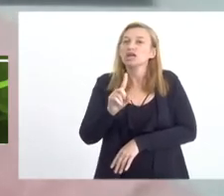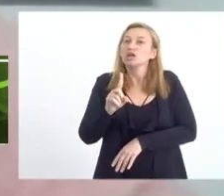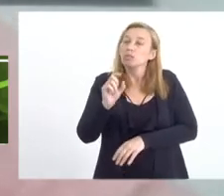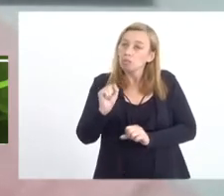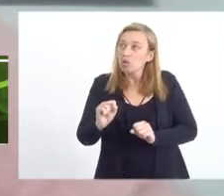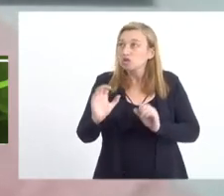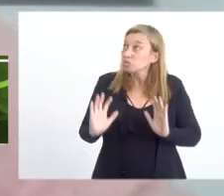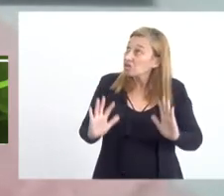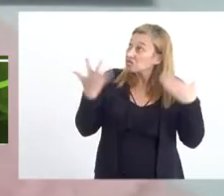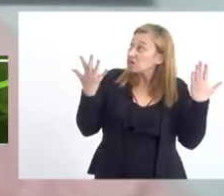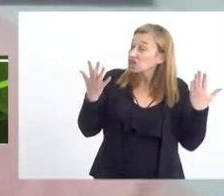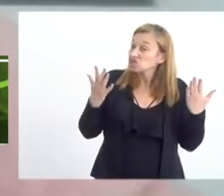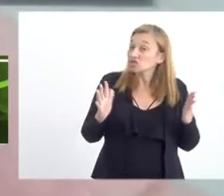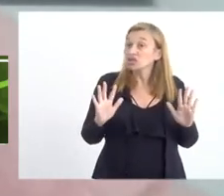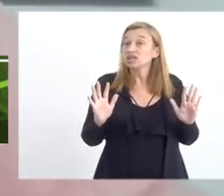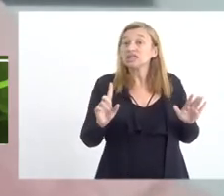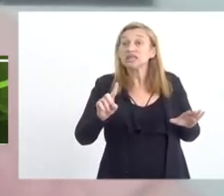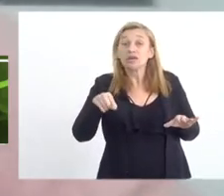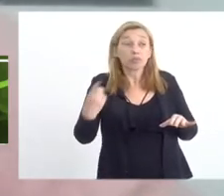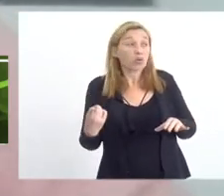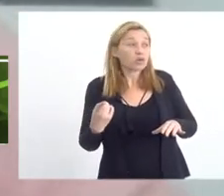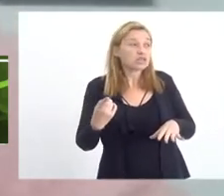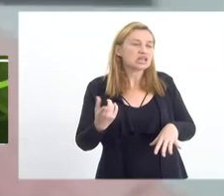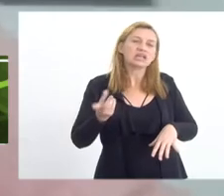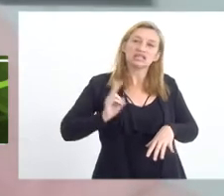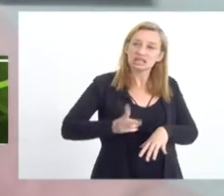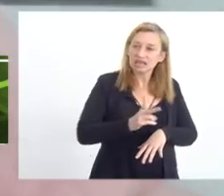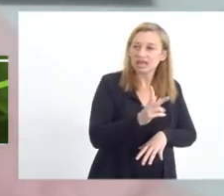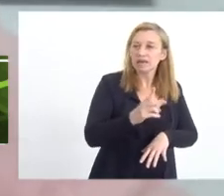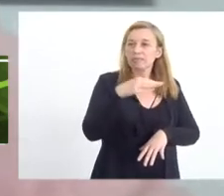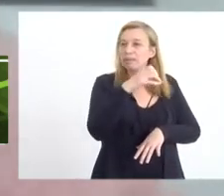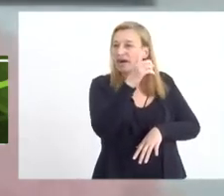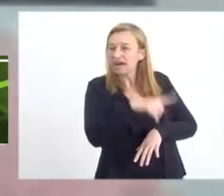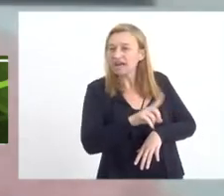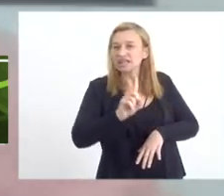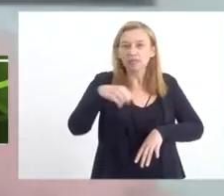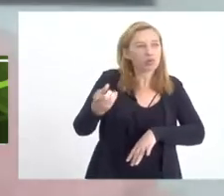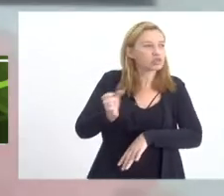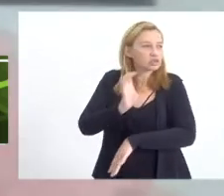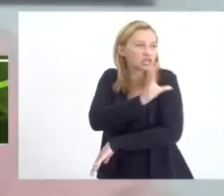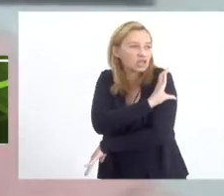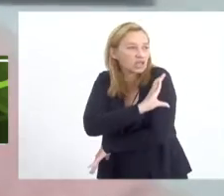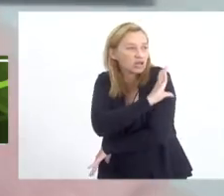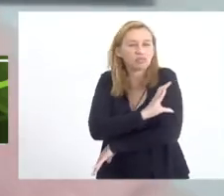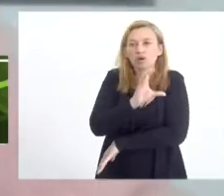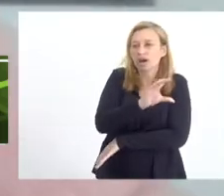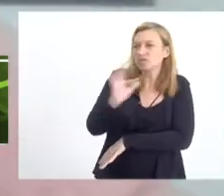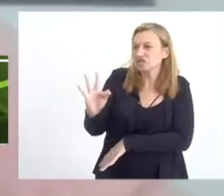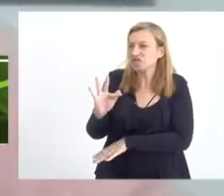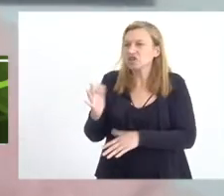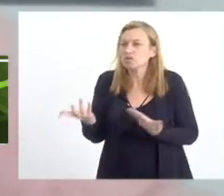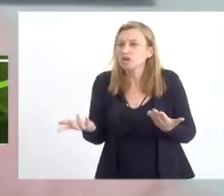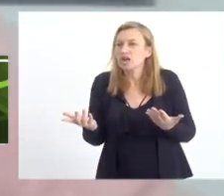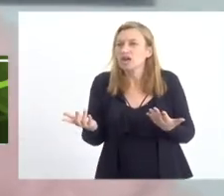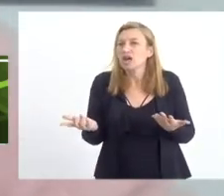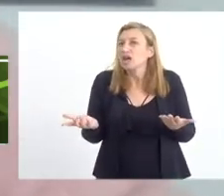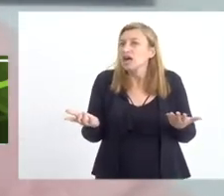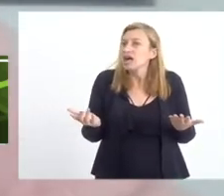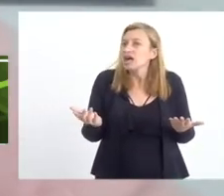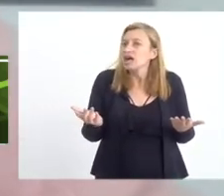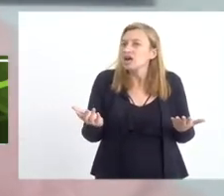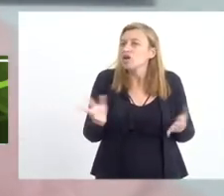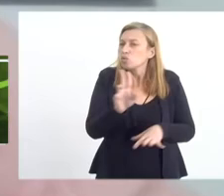participar de um evento e etc., e vou seguir para Macaé, vou seguir para Campos, vou seguir para Cabo Frio. É uma modalidade